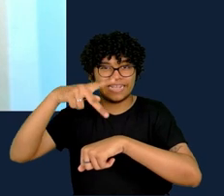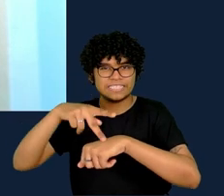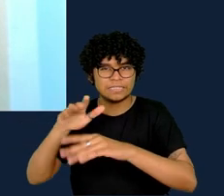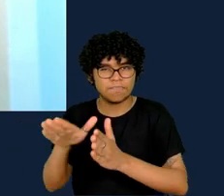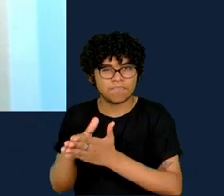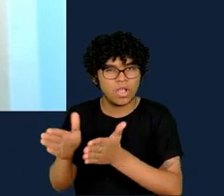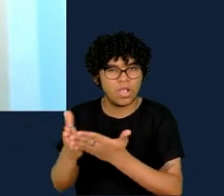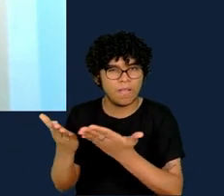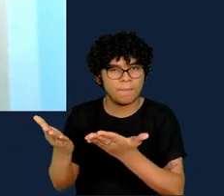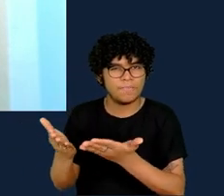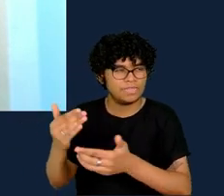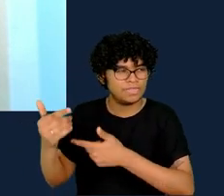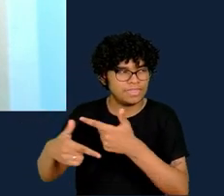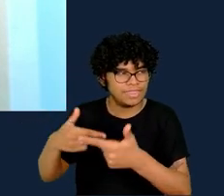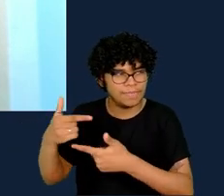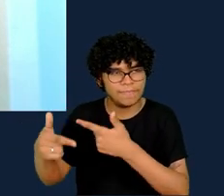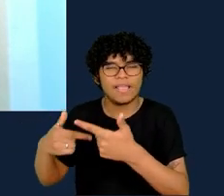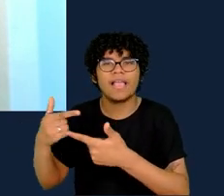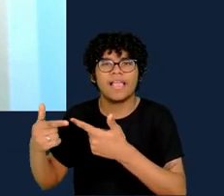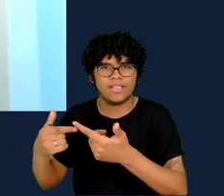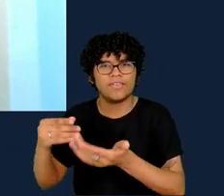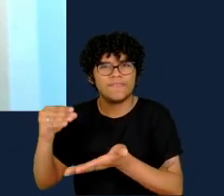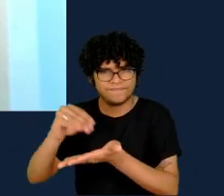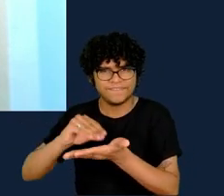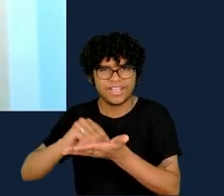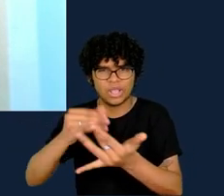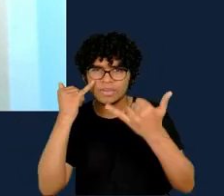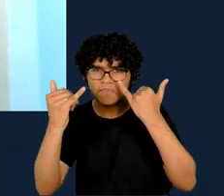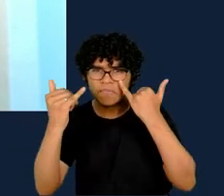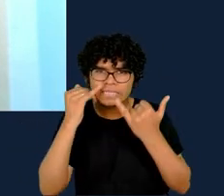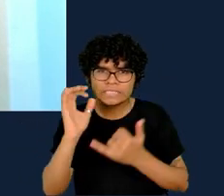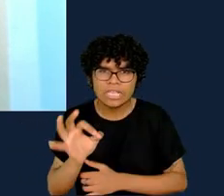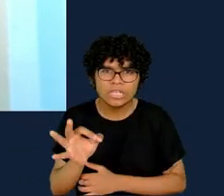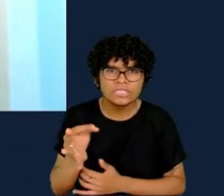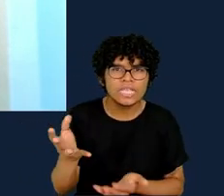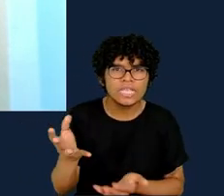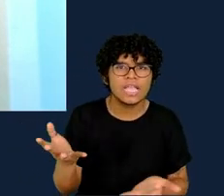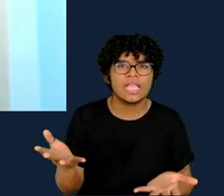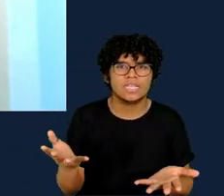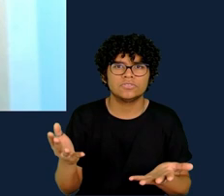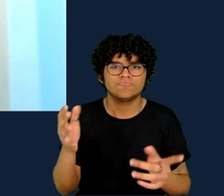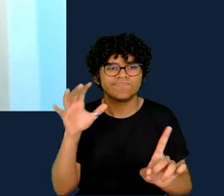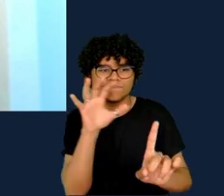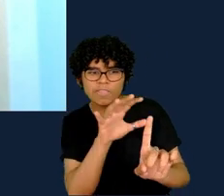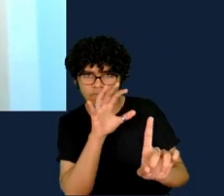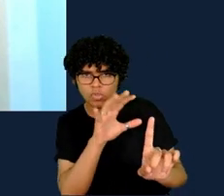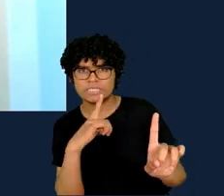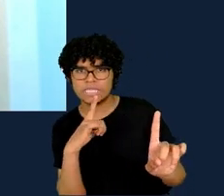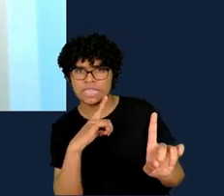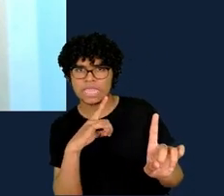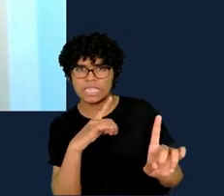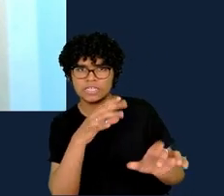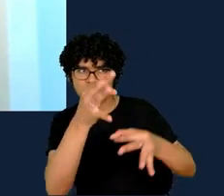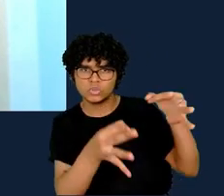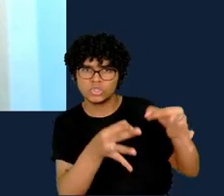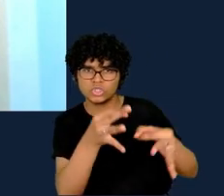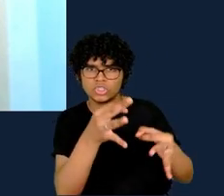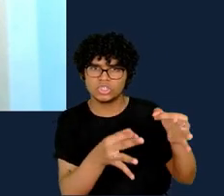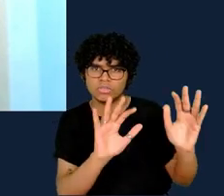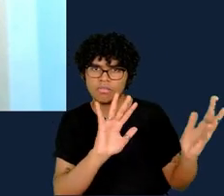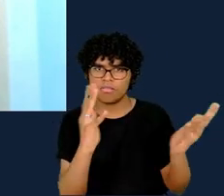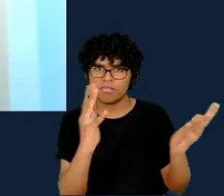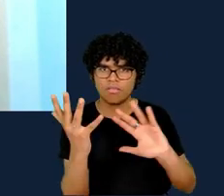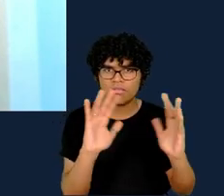incluiria? Falta mais informação, ou a falta de informação influi nessa questão da justiça climática, por